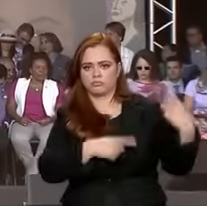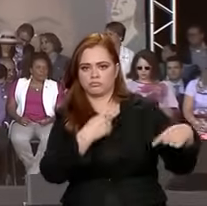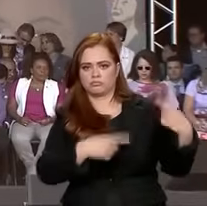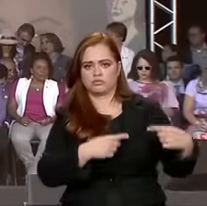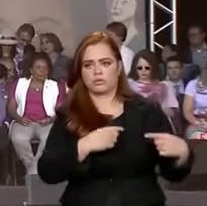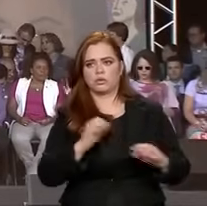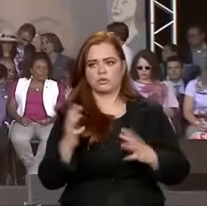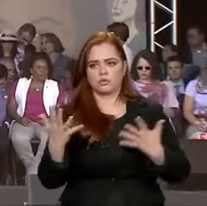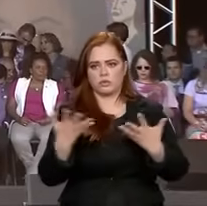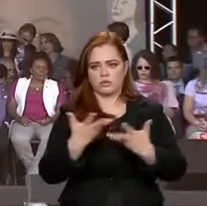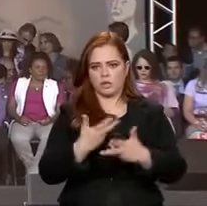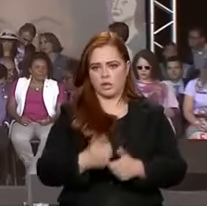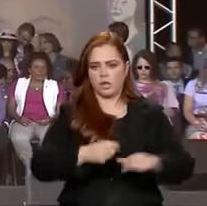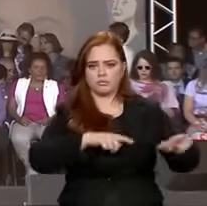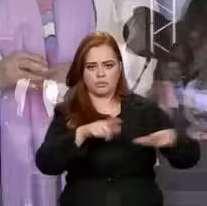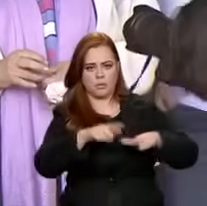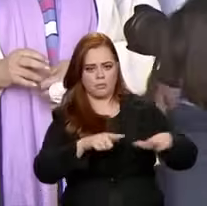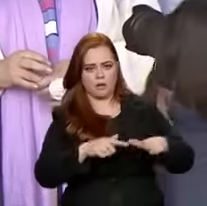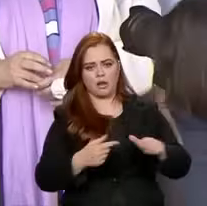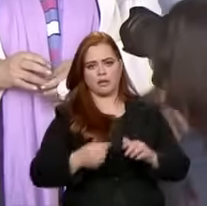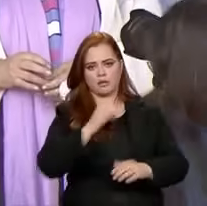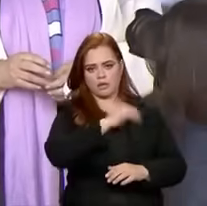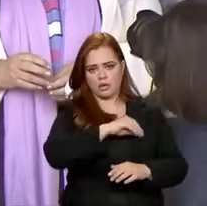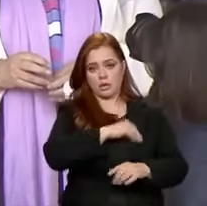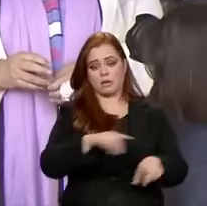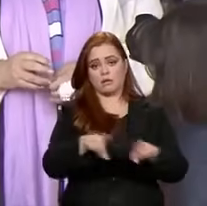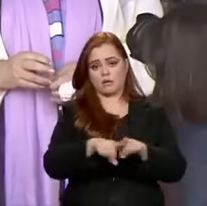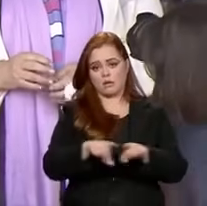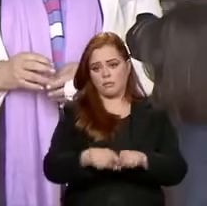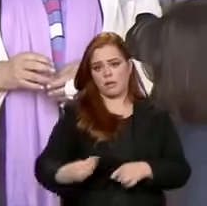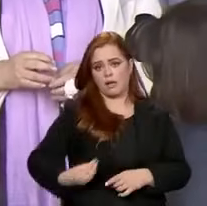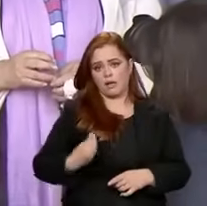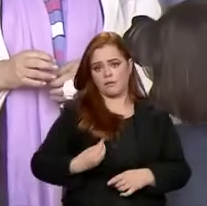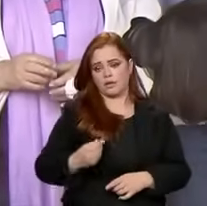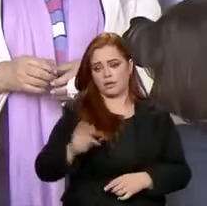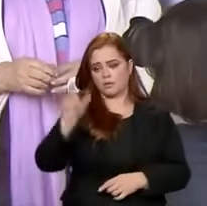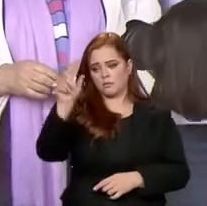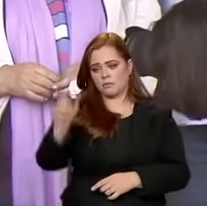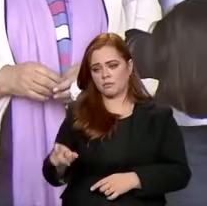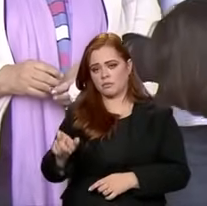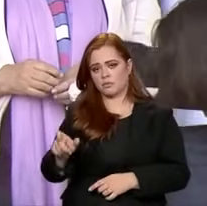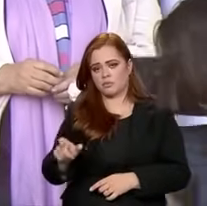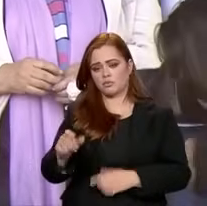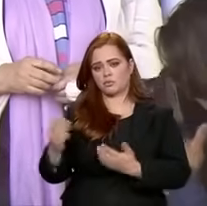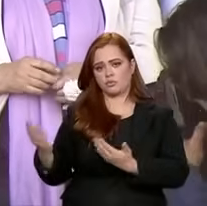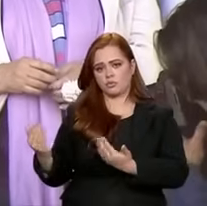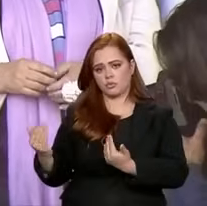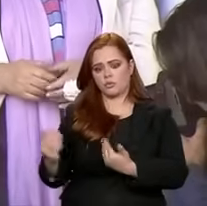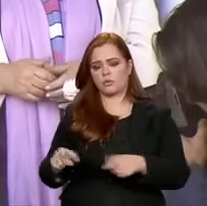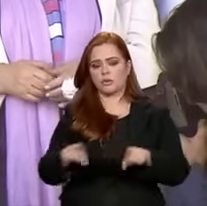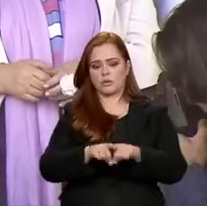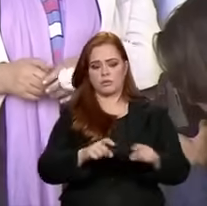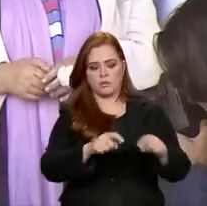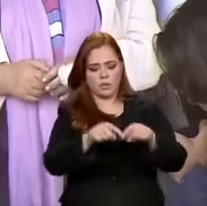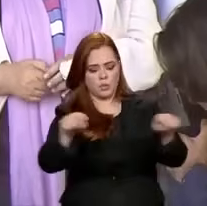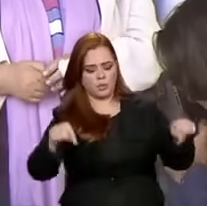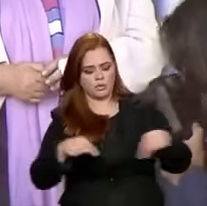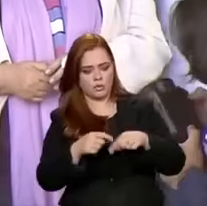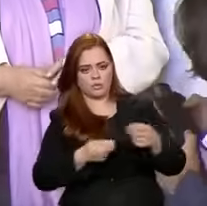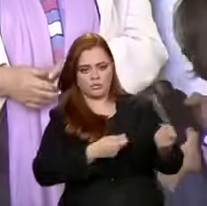oportunidades de trabalho e renda e presença da Juventude Rural nos espaços de negociação e